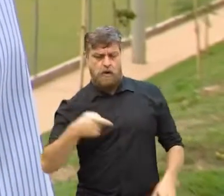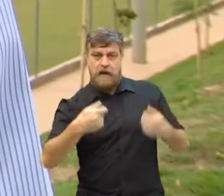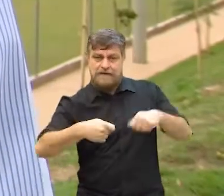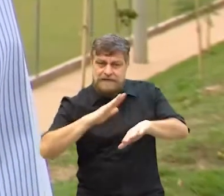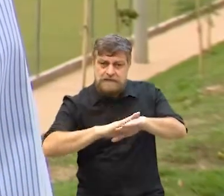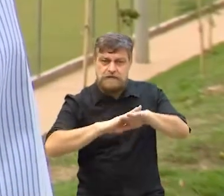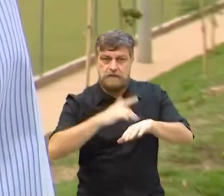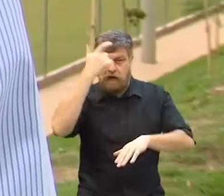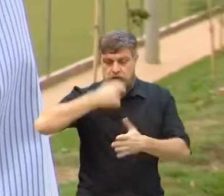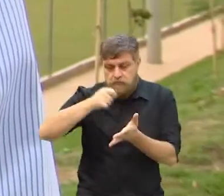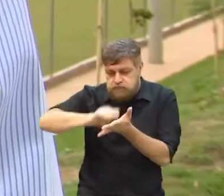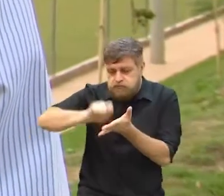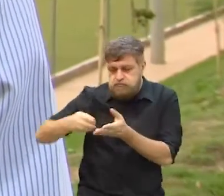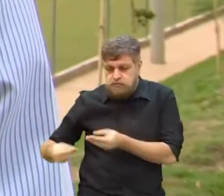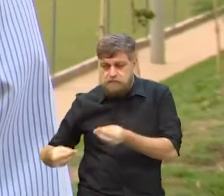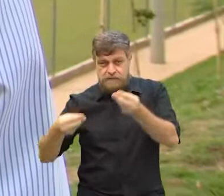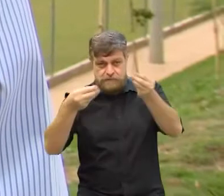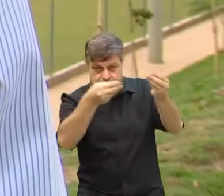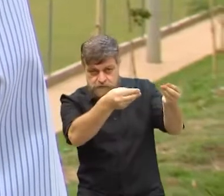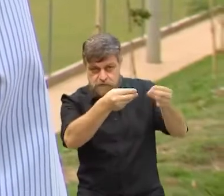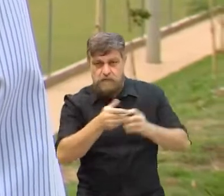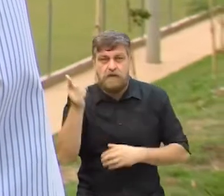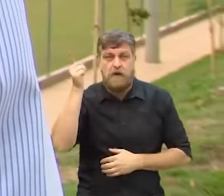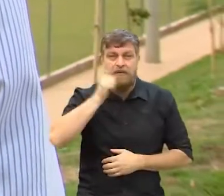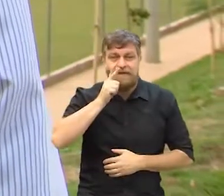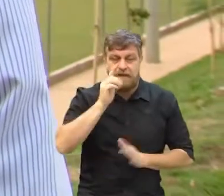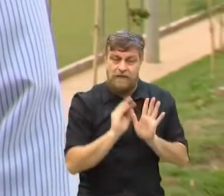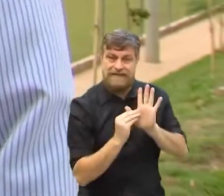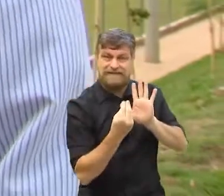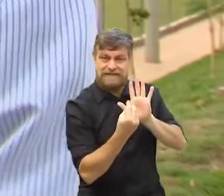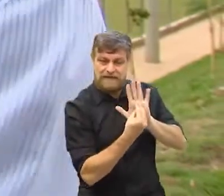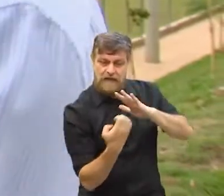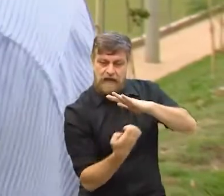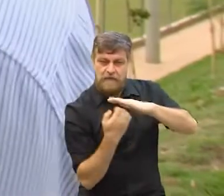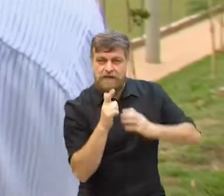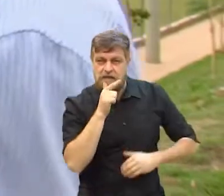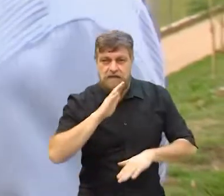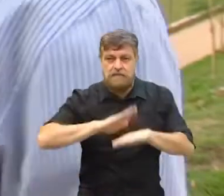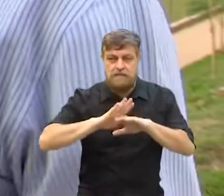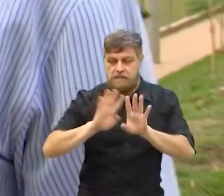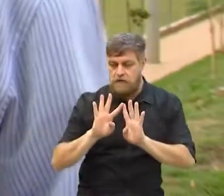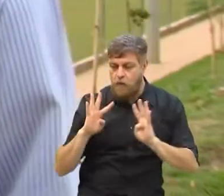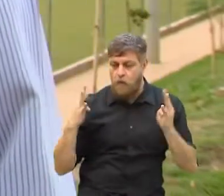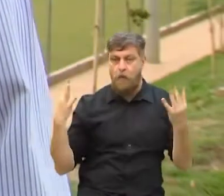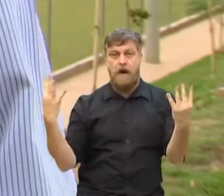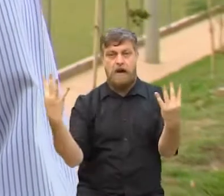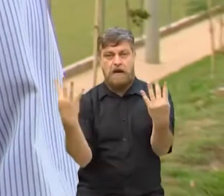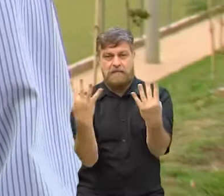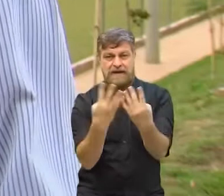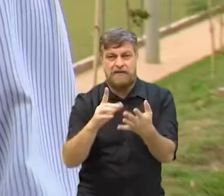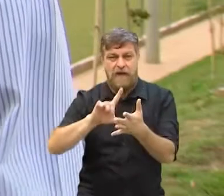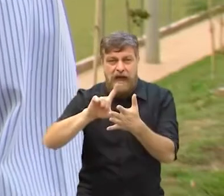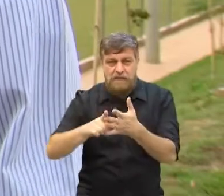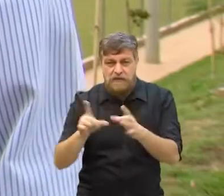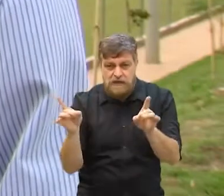Eu encaminhei uma solicitação, à época a gente conseguiu que a Sanasa fizesse o alambrado, né? Só